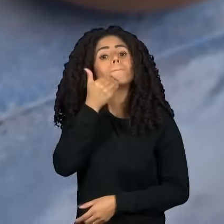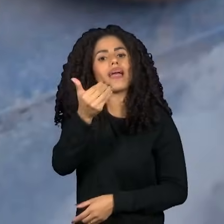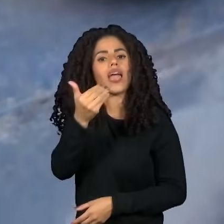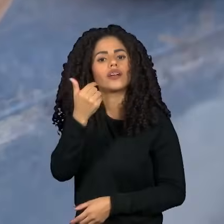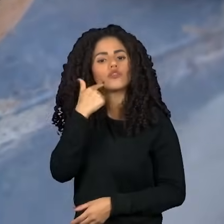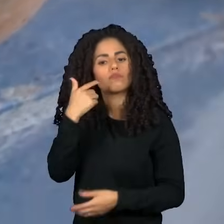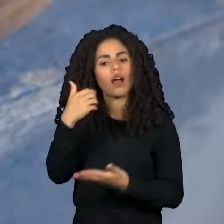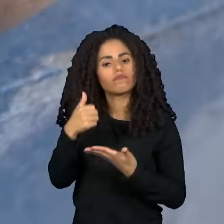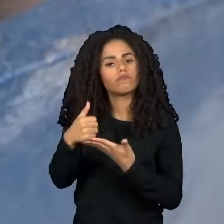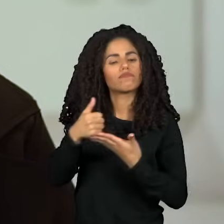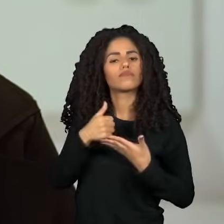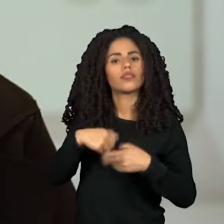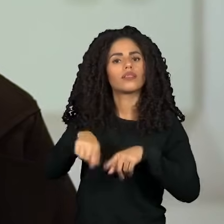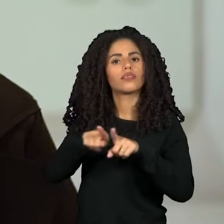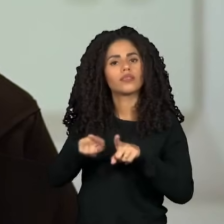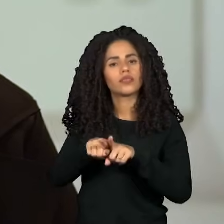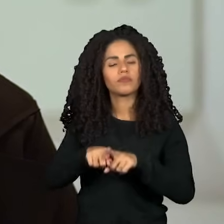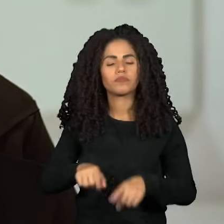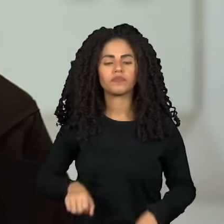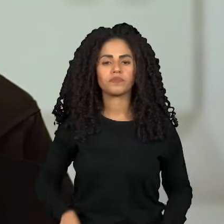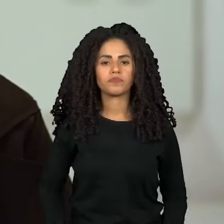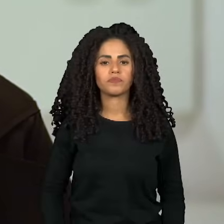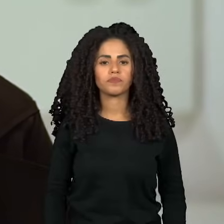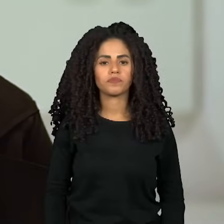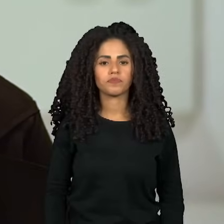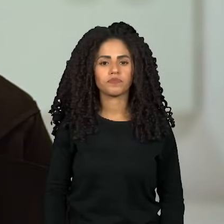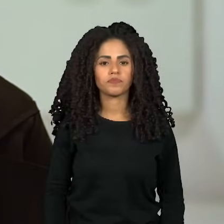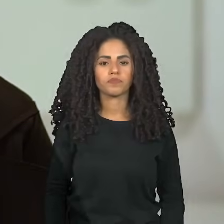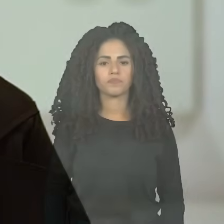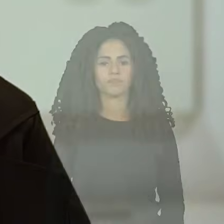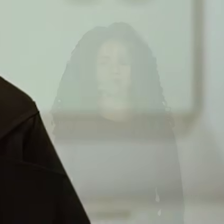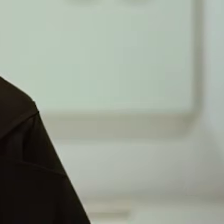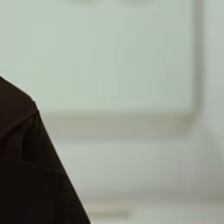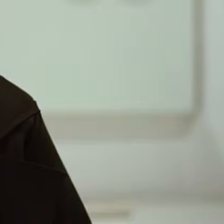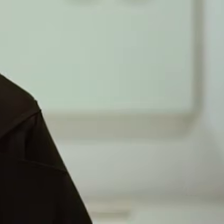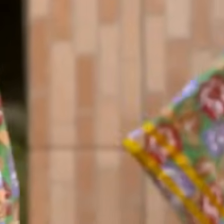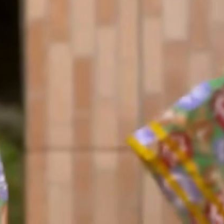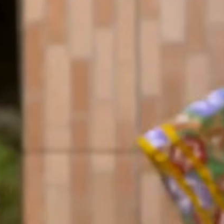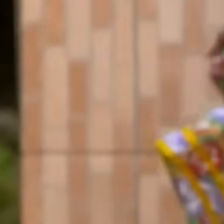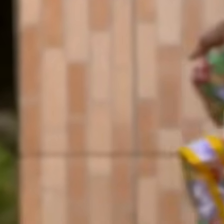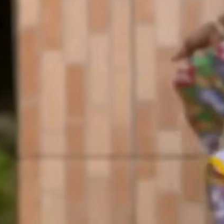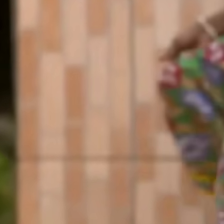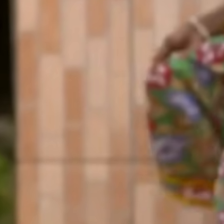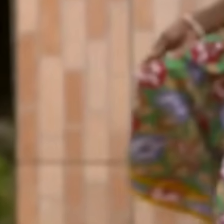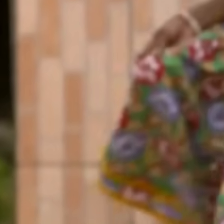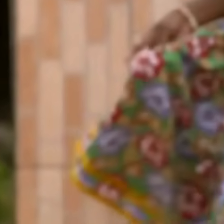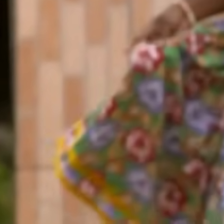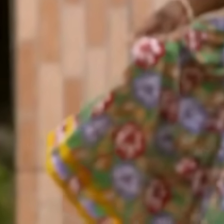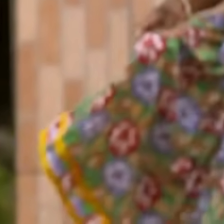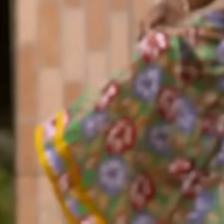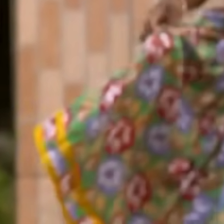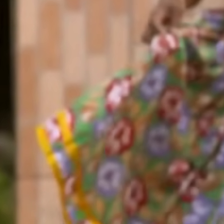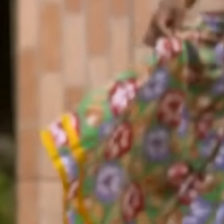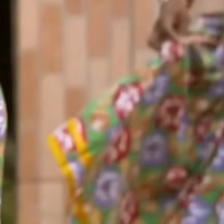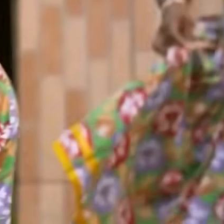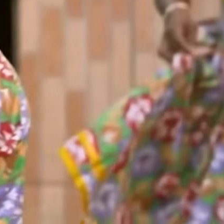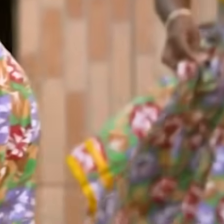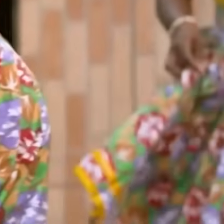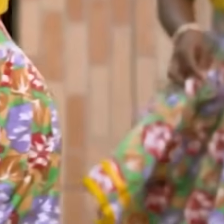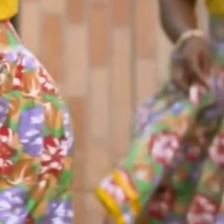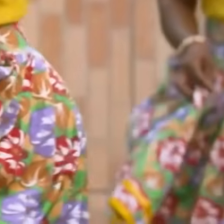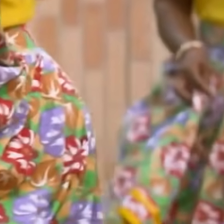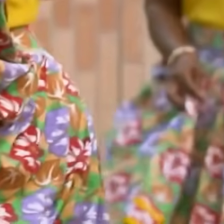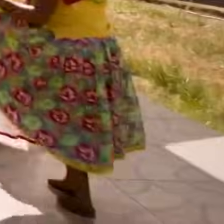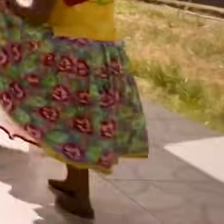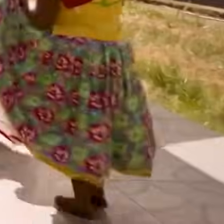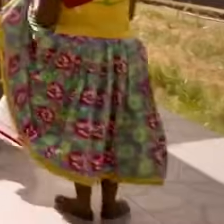fazer. O nosso Maruanu tem conto de mar abaixo. O nosso Maruanu tem conto de